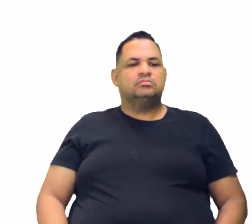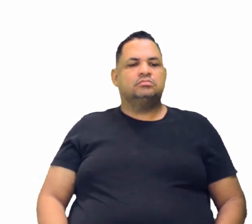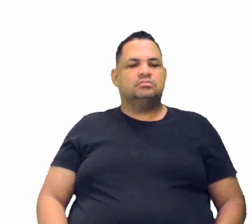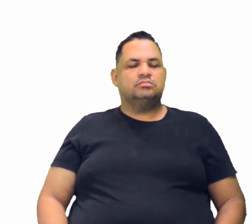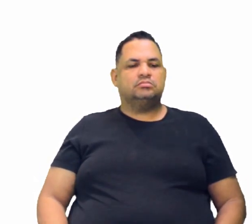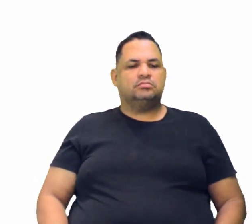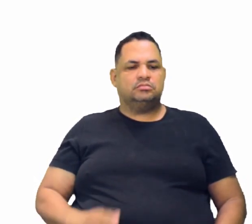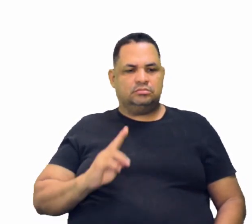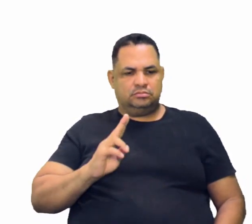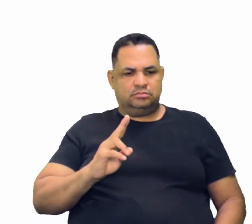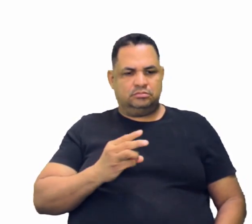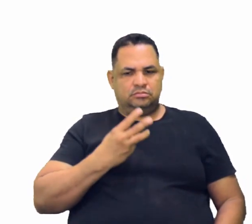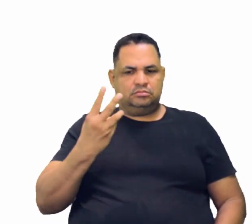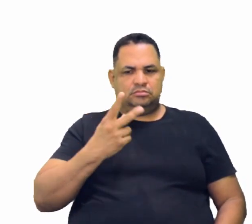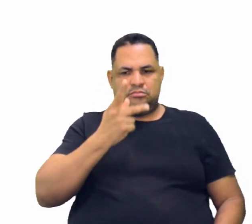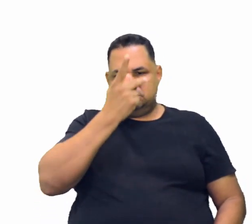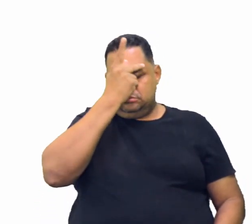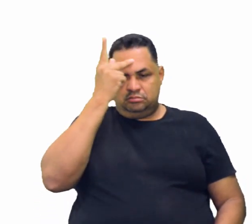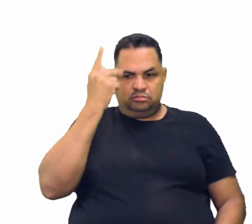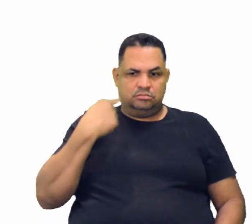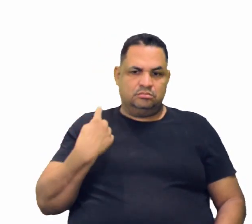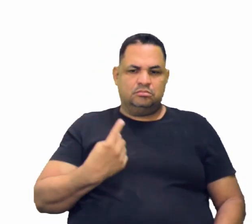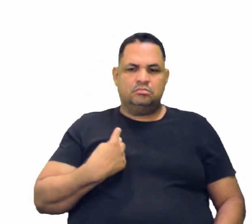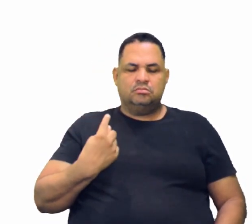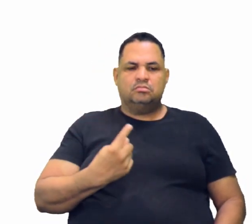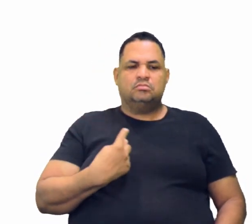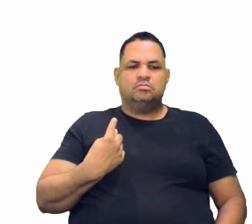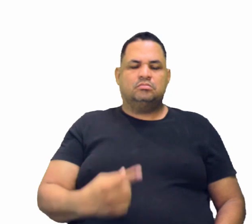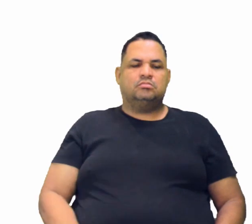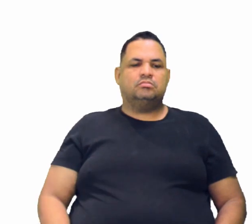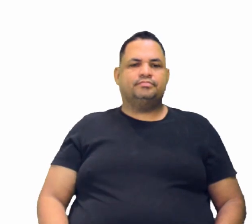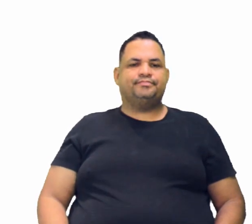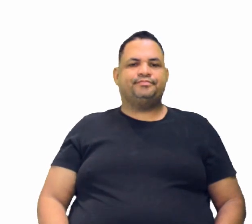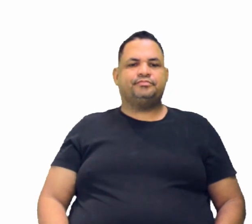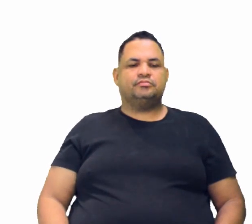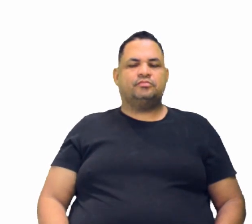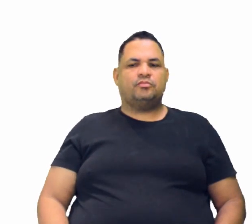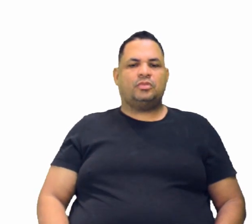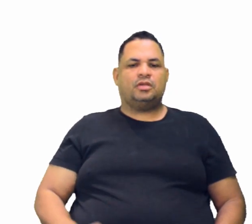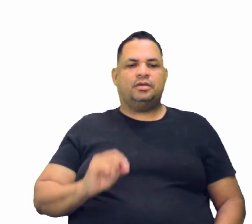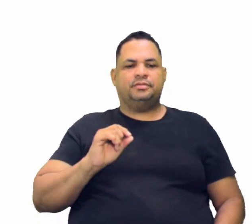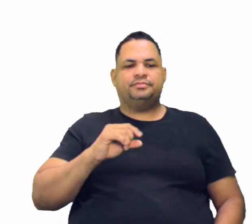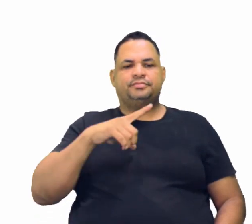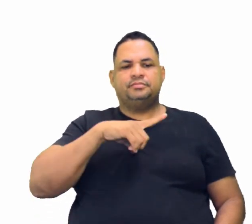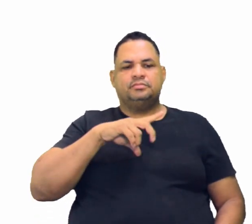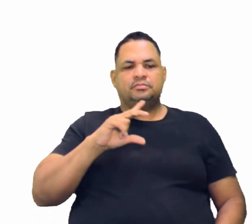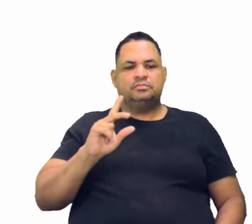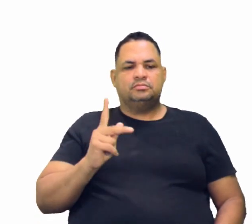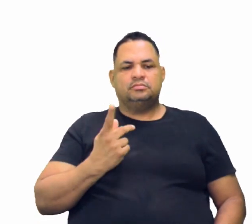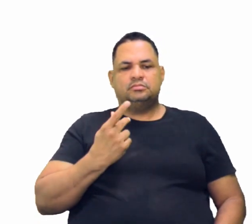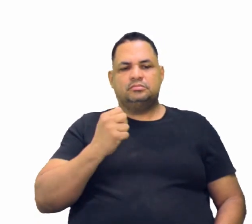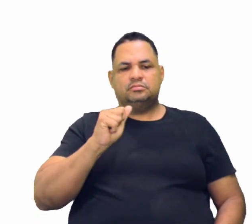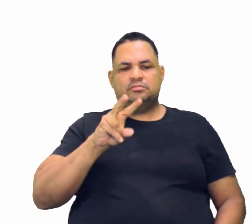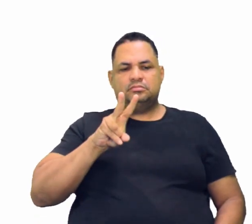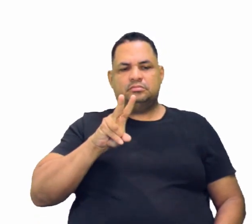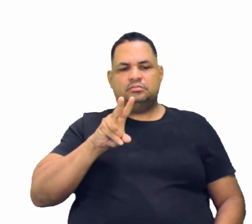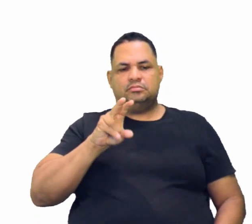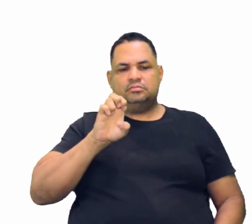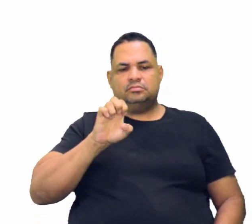o quê? Na terceira pessoa do singular. Então, aqui eu tenho o haver como